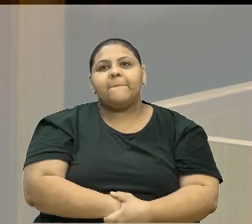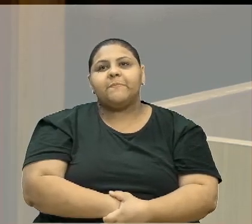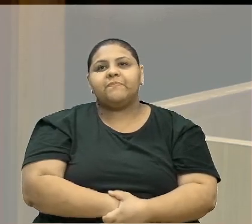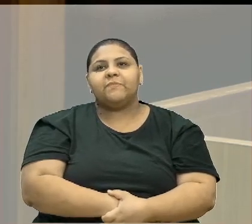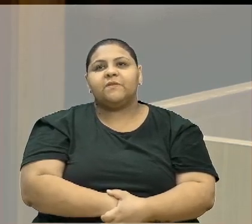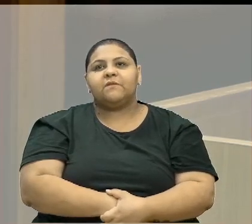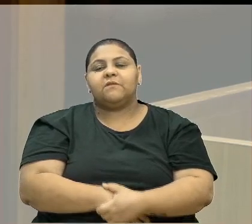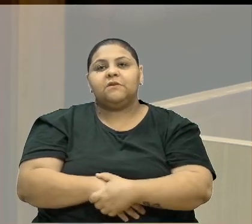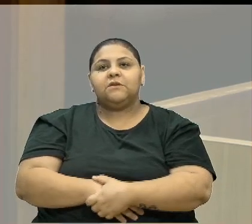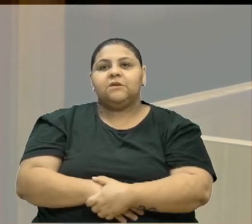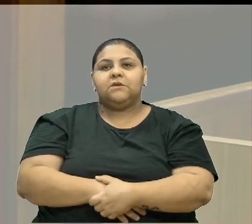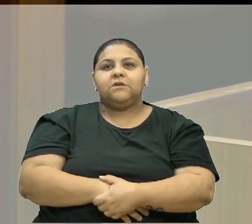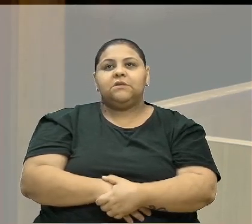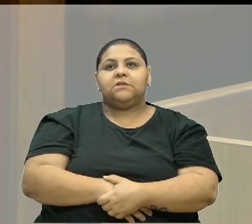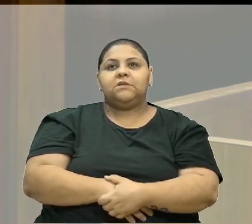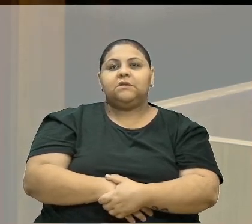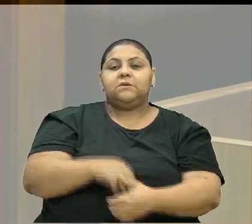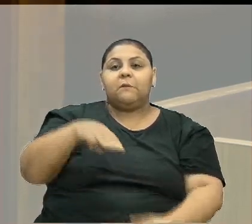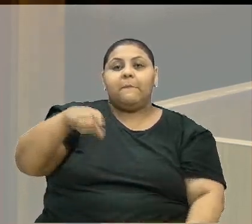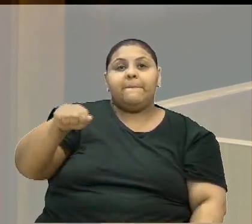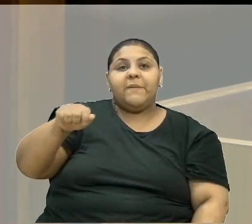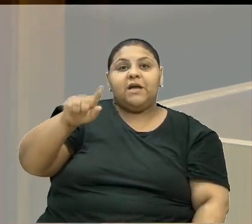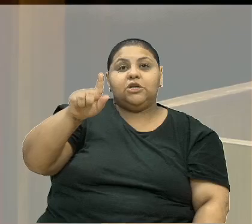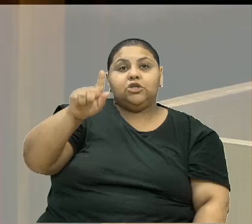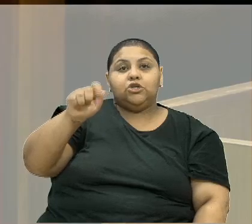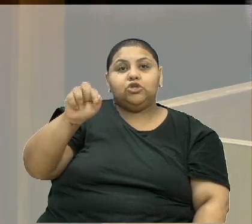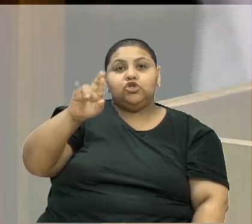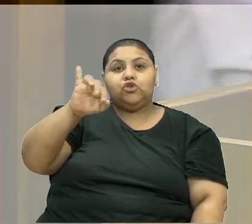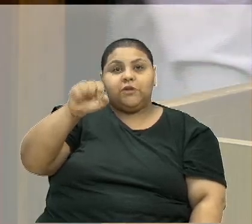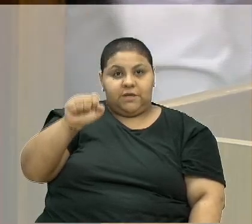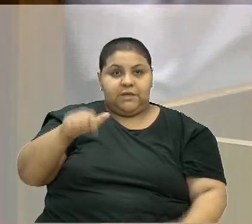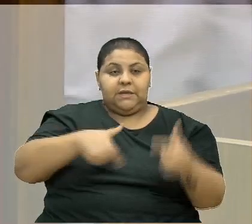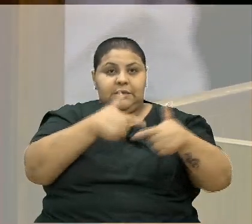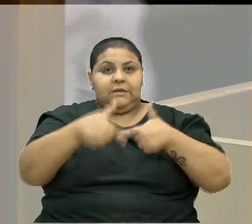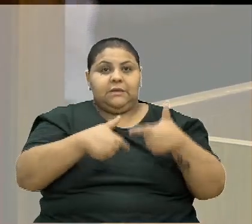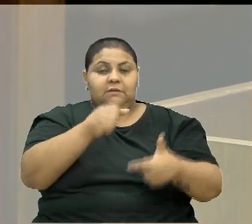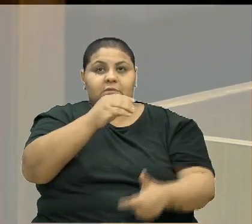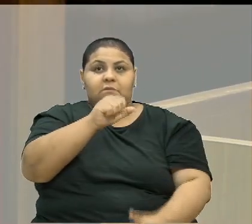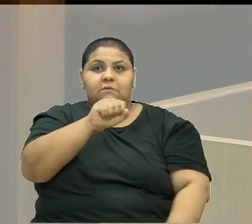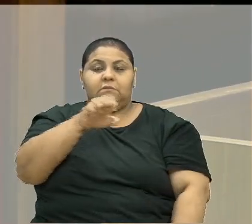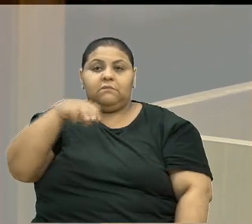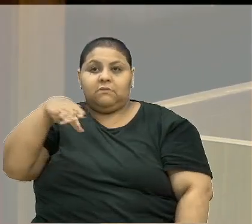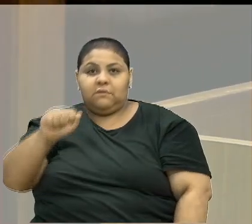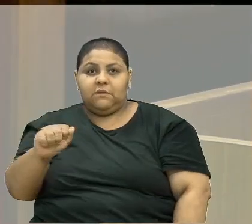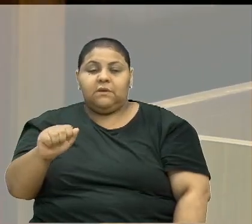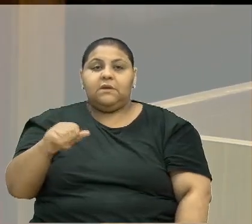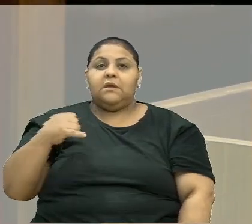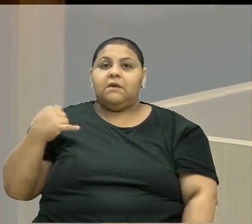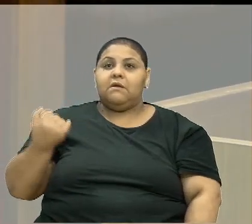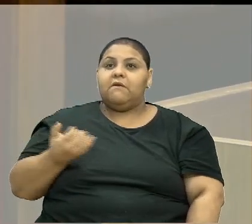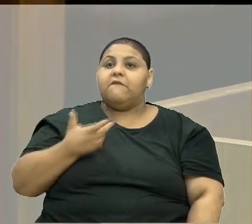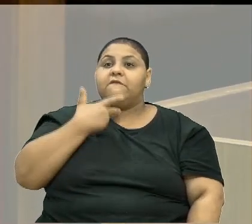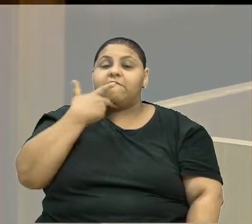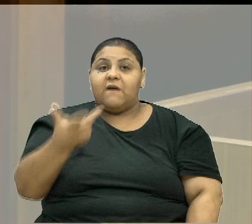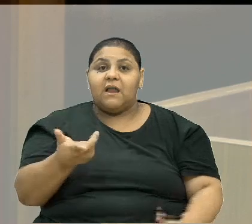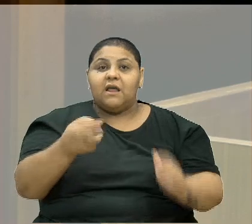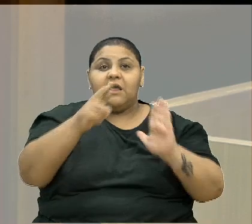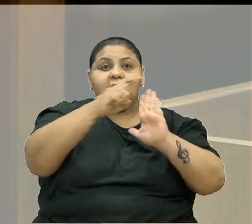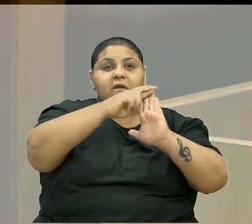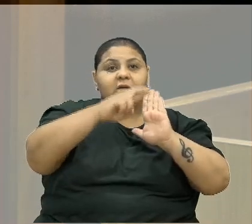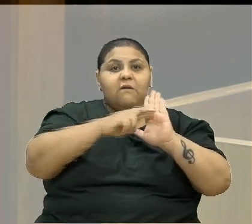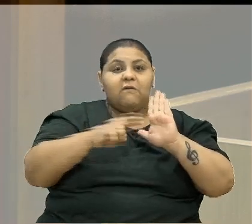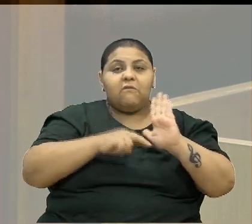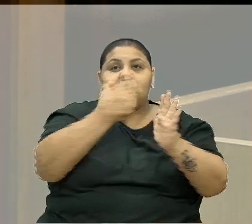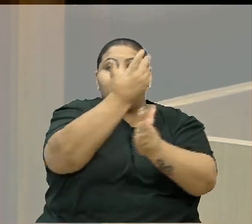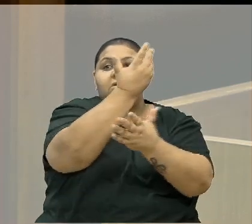Titular da SEMA, a senhora Marjorie Kaufmann, destaca que o PL de arborização reforça as normas da NBR sobre a